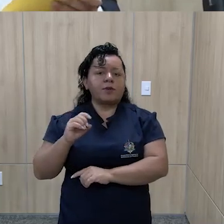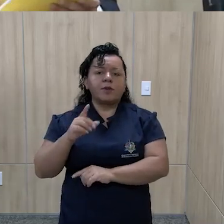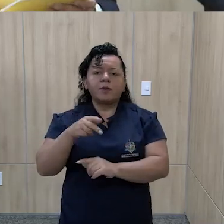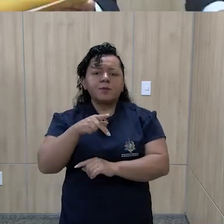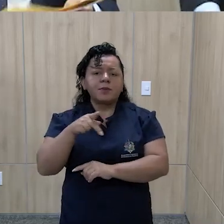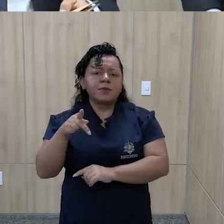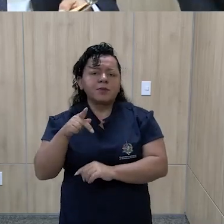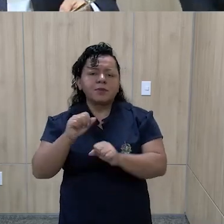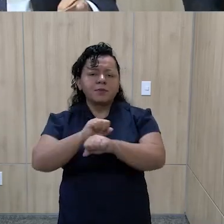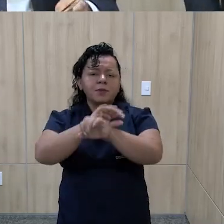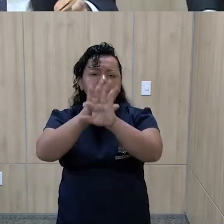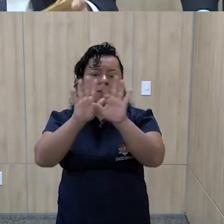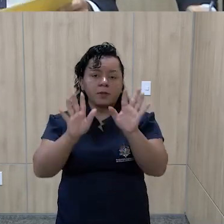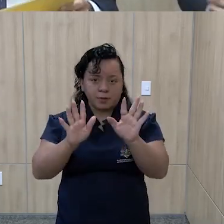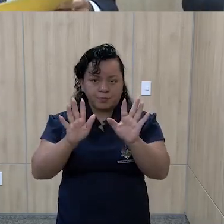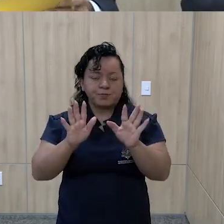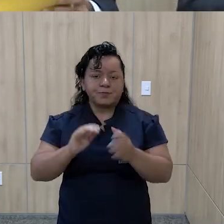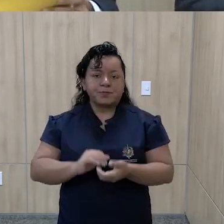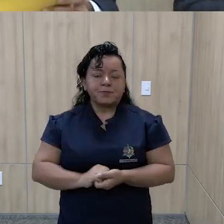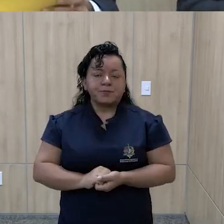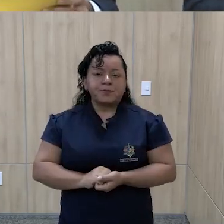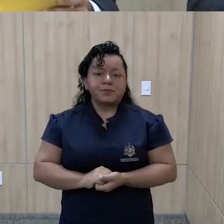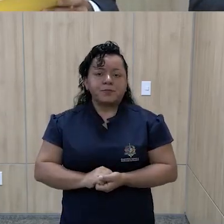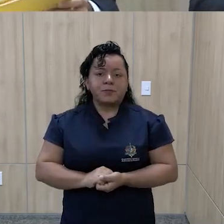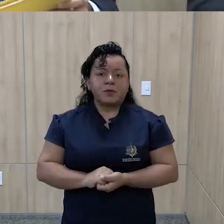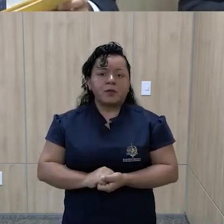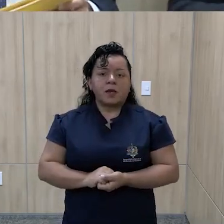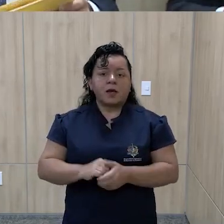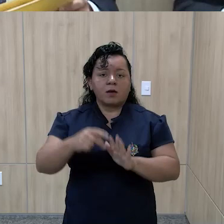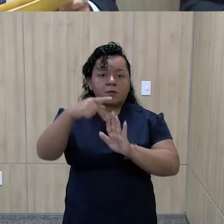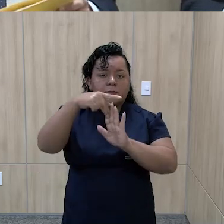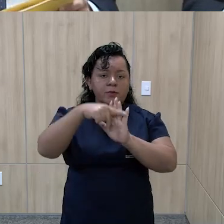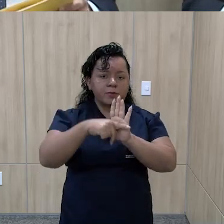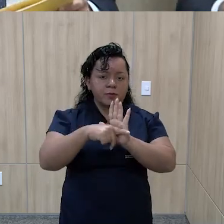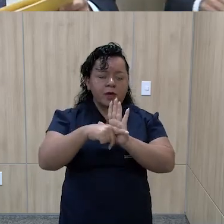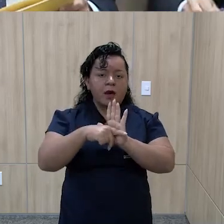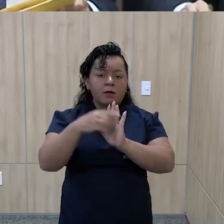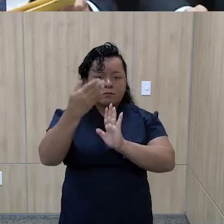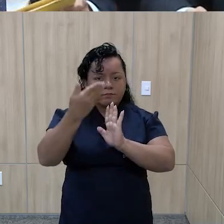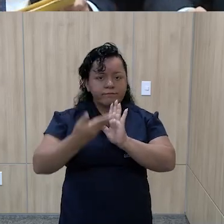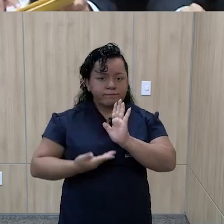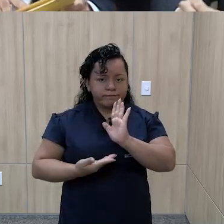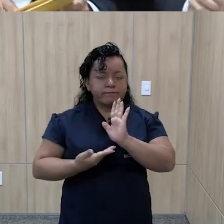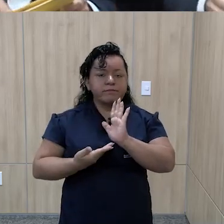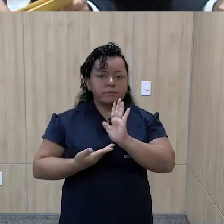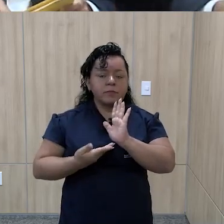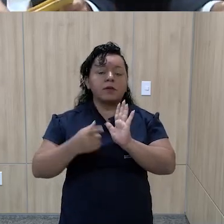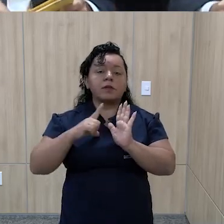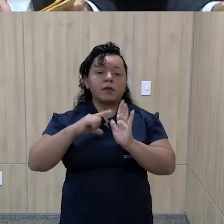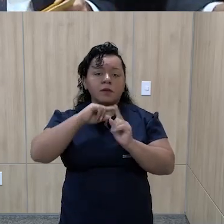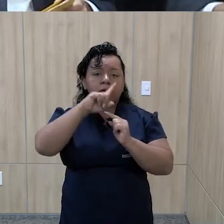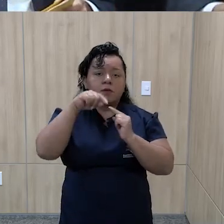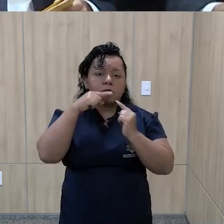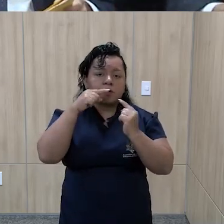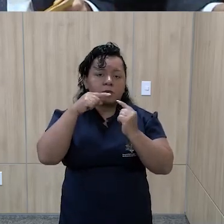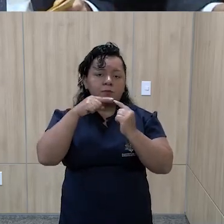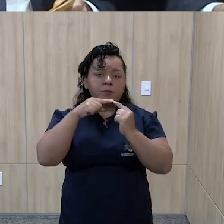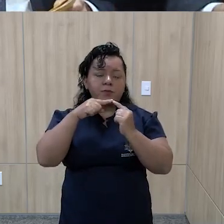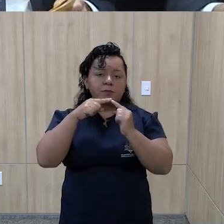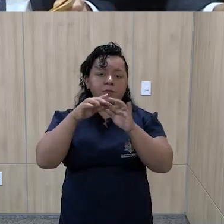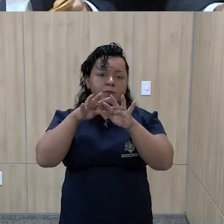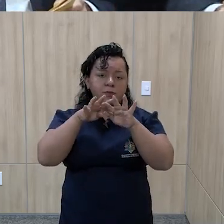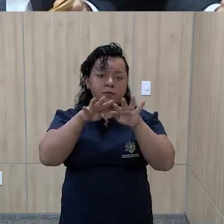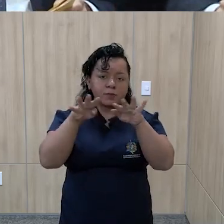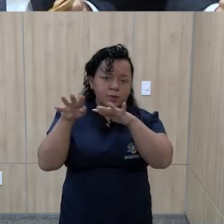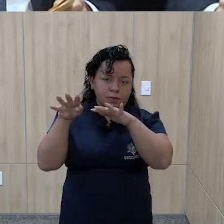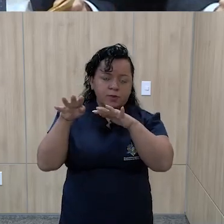senhor presidente apenas para fins de esclarecimento né o presente projeto ele tem por